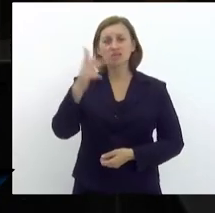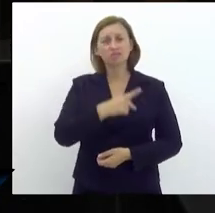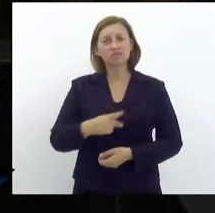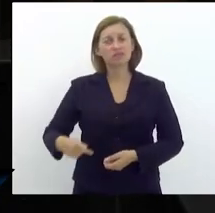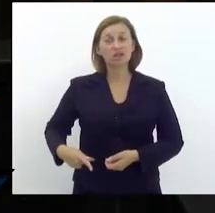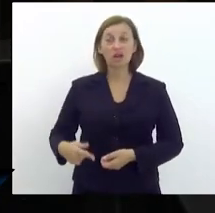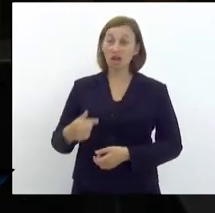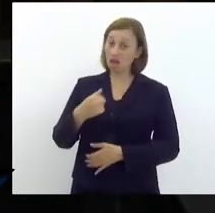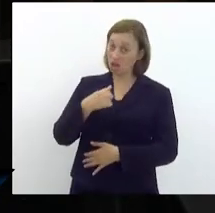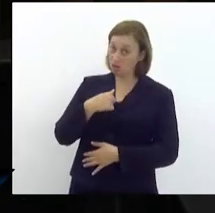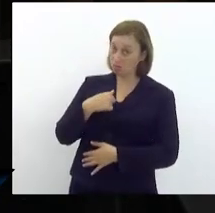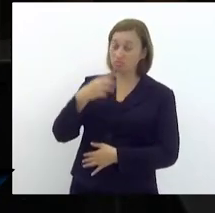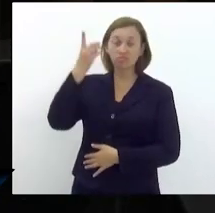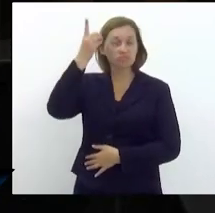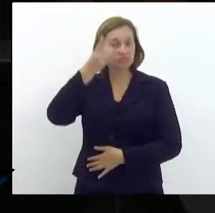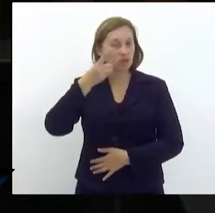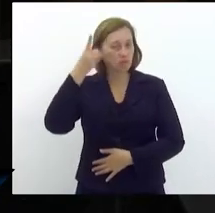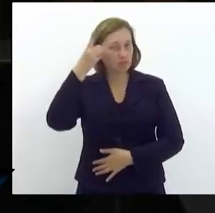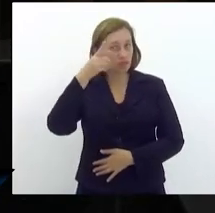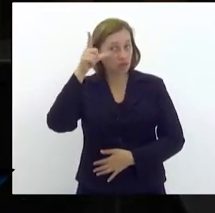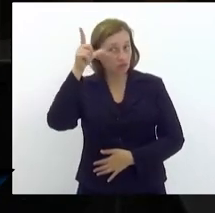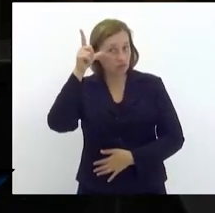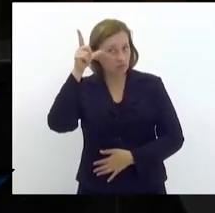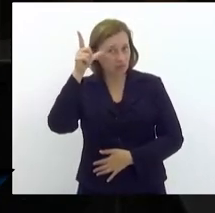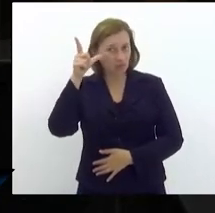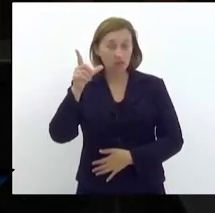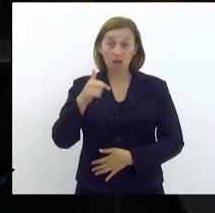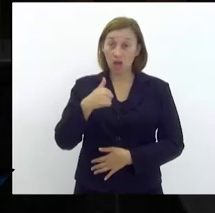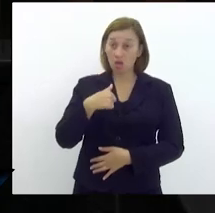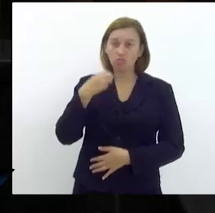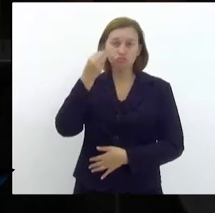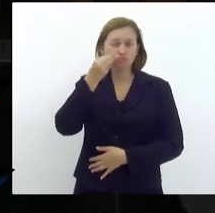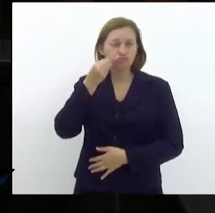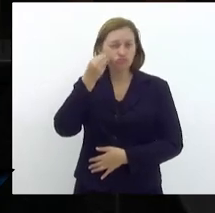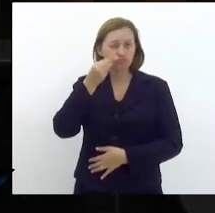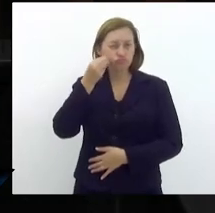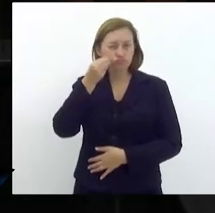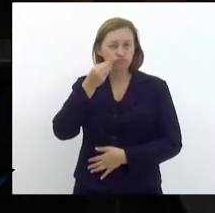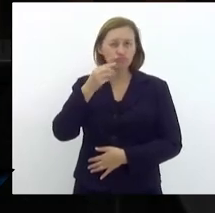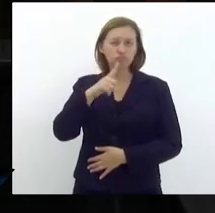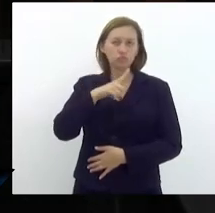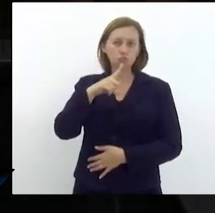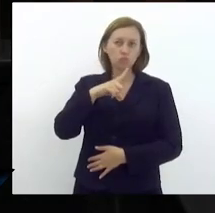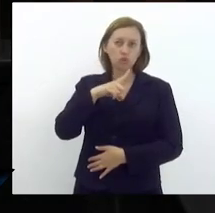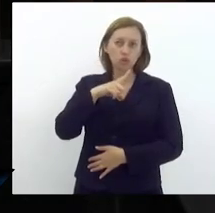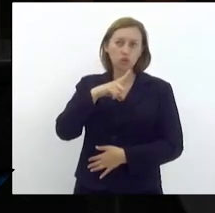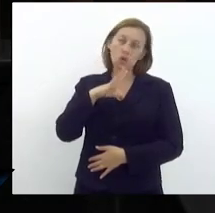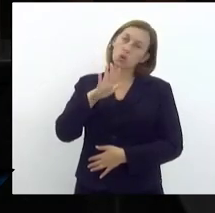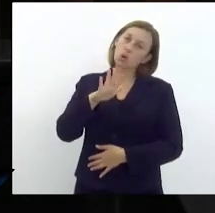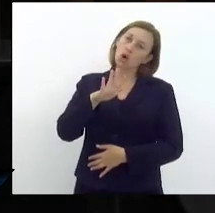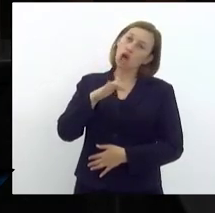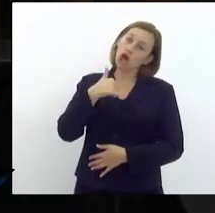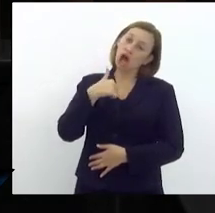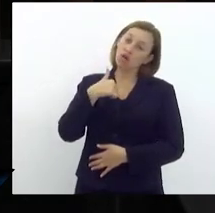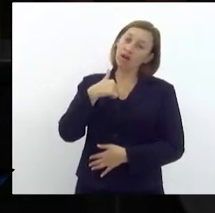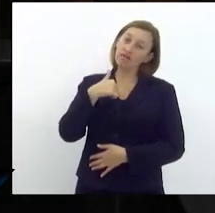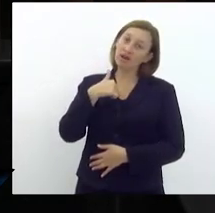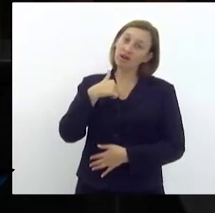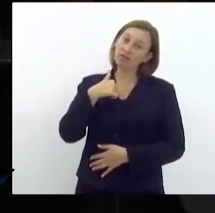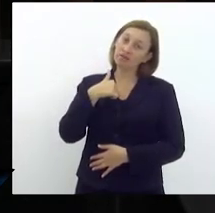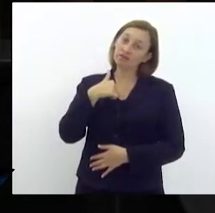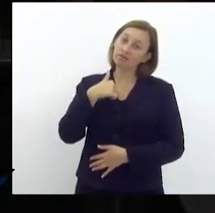eu deputada Lucinha sou antigo nasci em 26 de